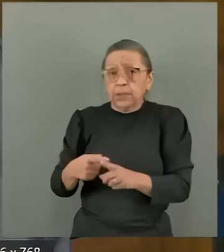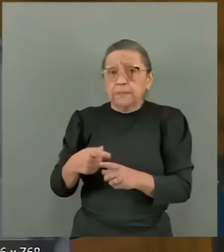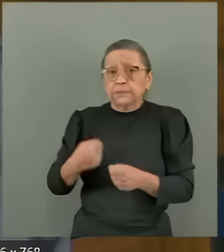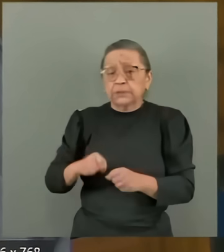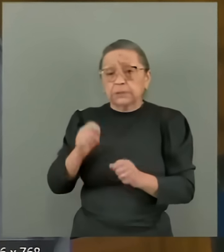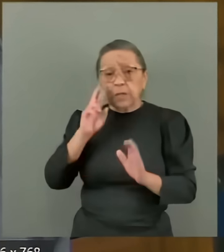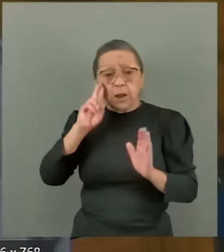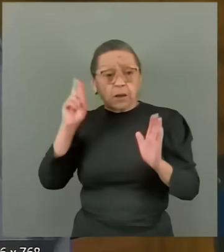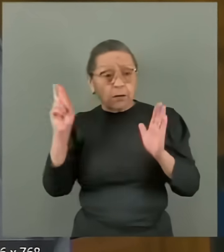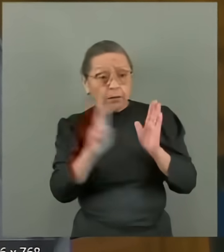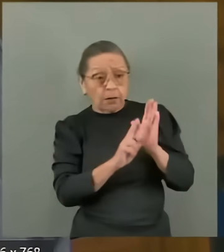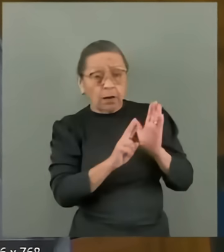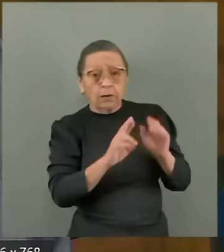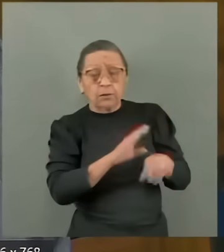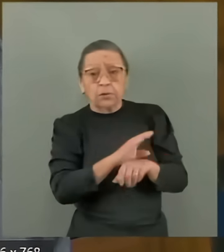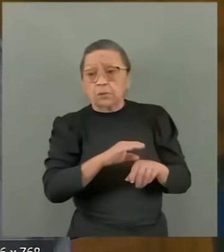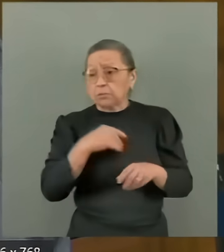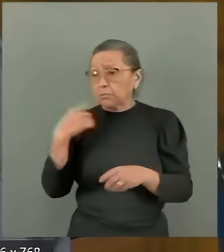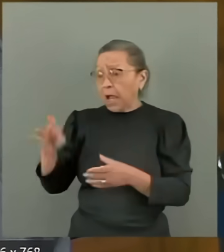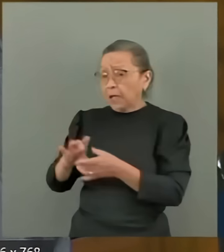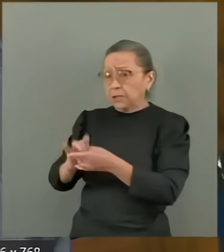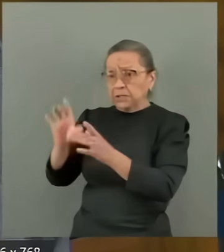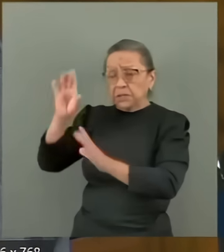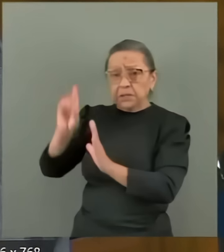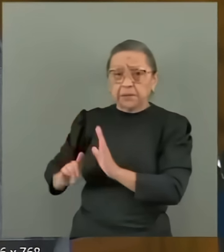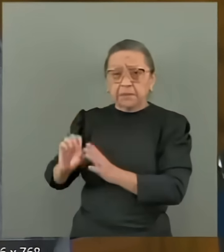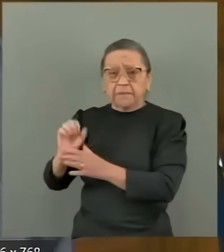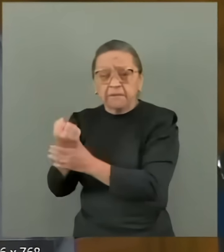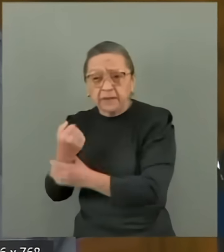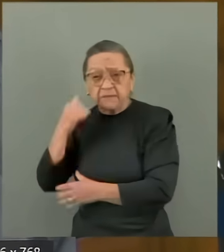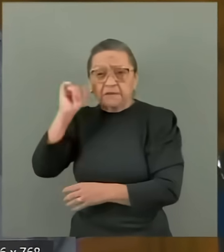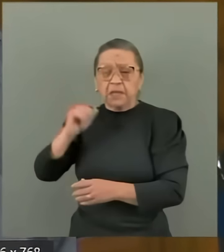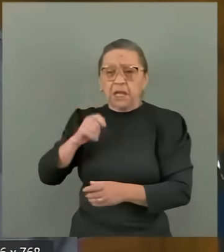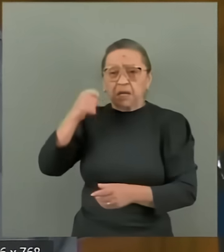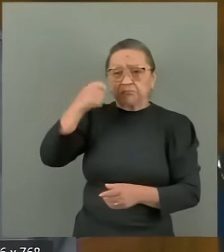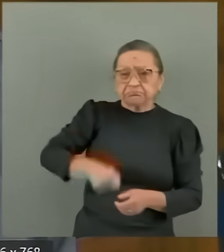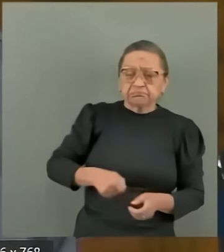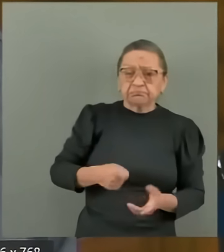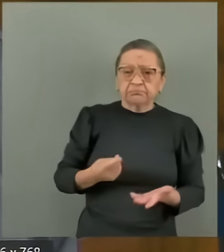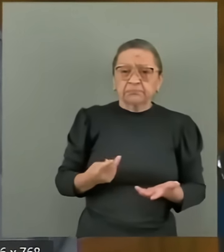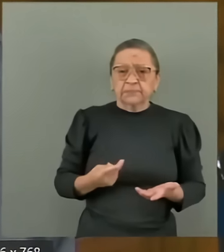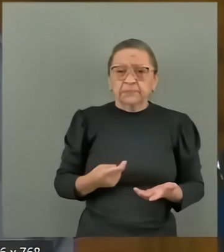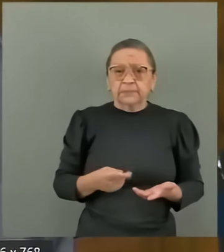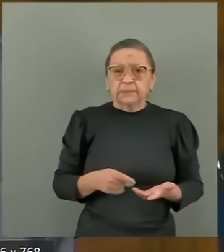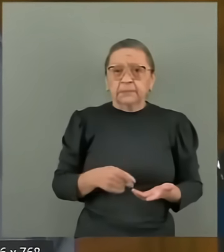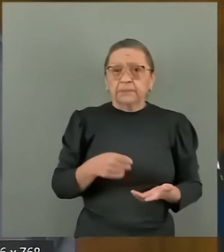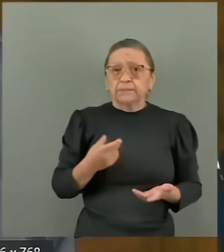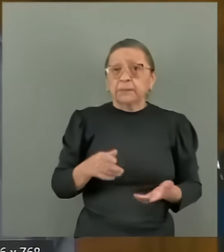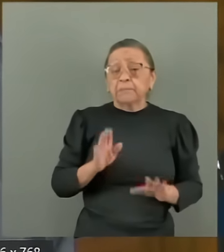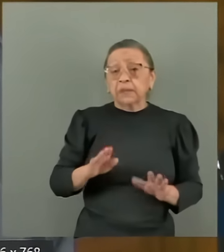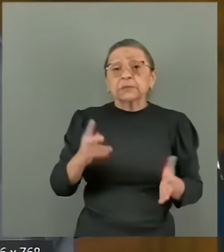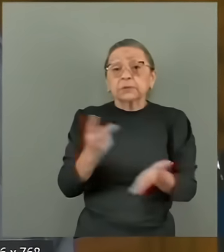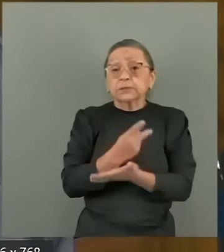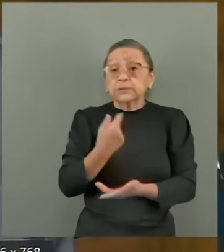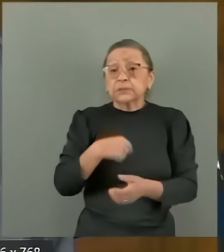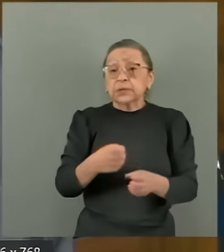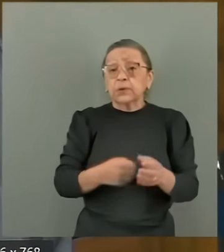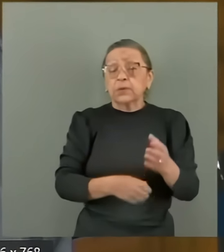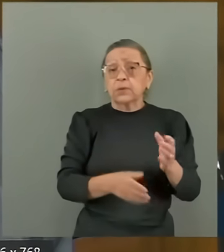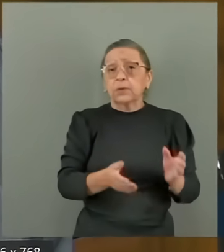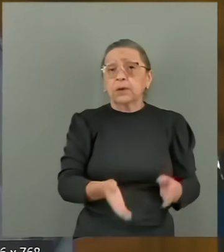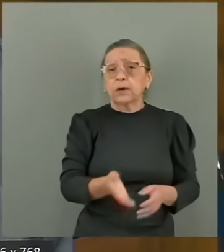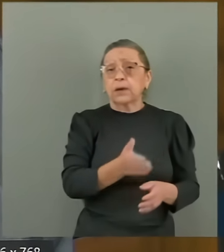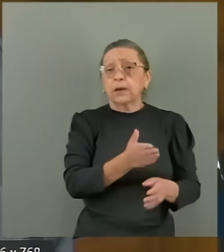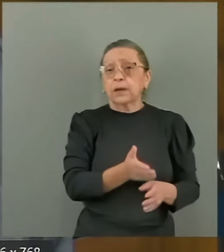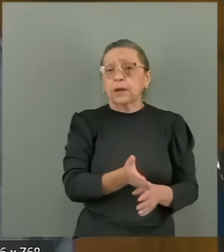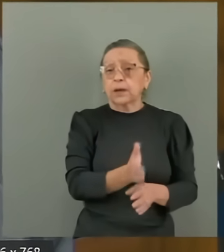a Constituição, dar amplo direito de defesa, evitar se tomar uma medida que fosse injusta. Ocorre que isso aconteceu em 19 e